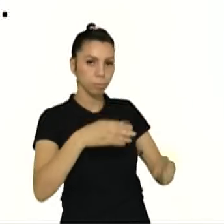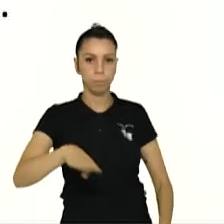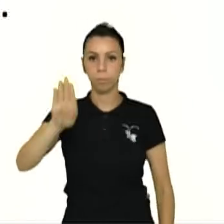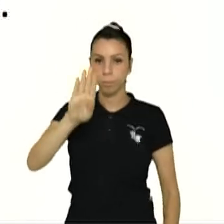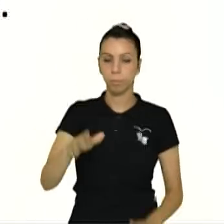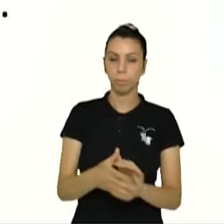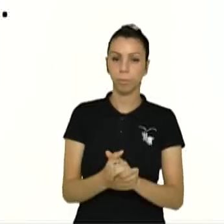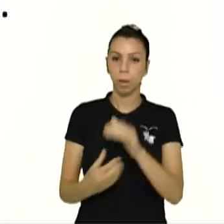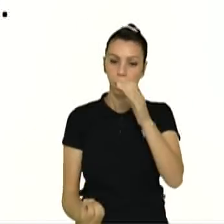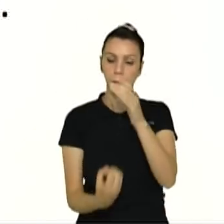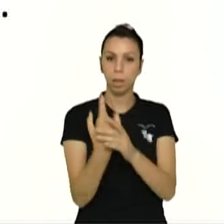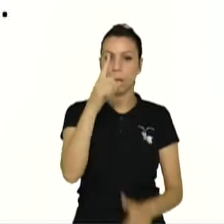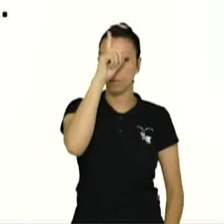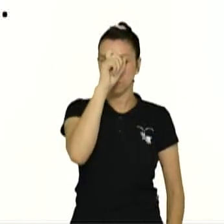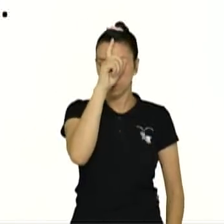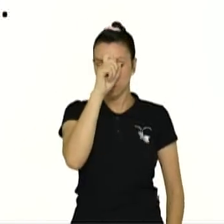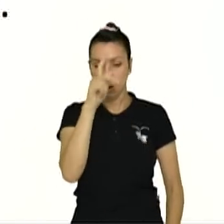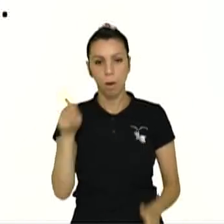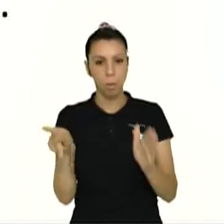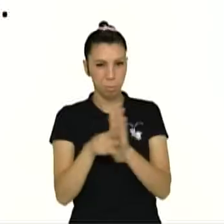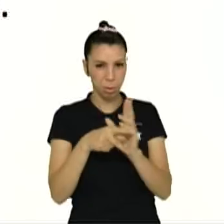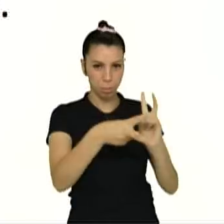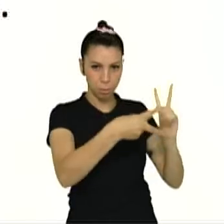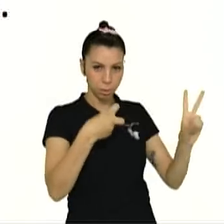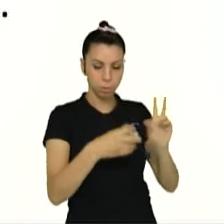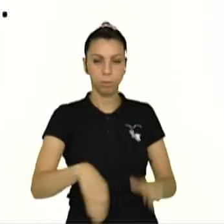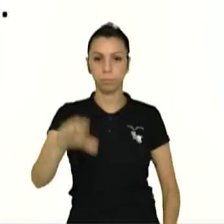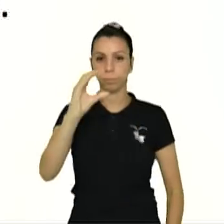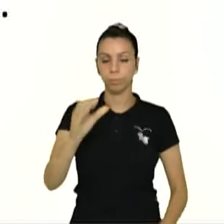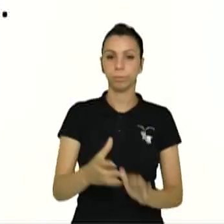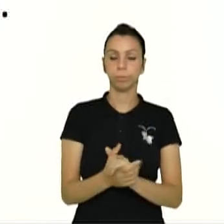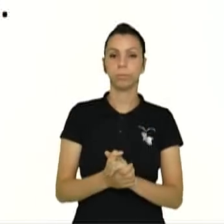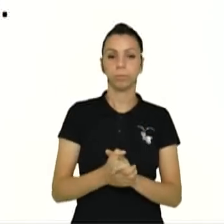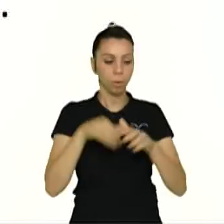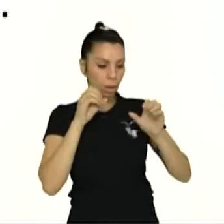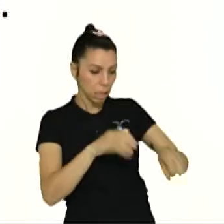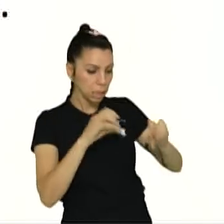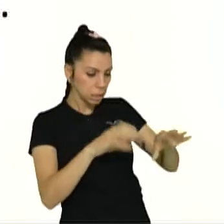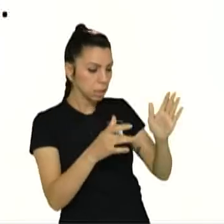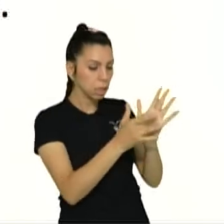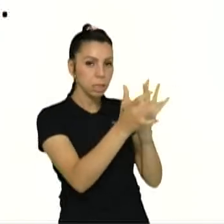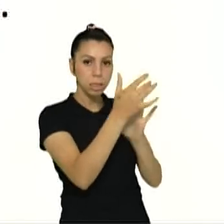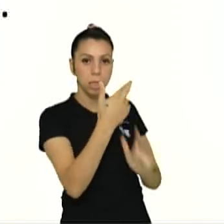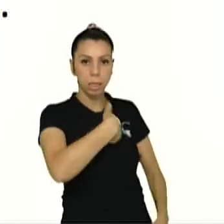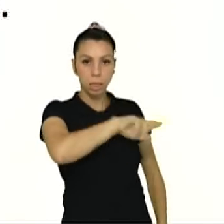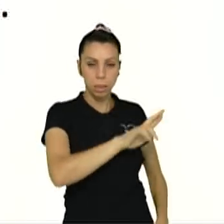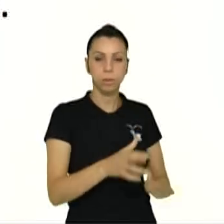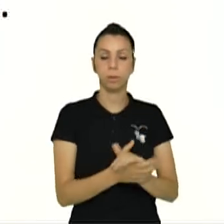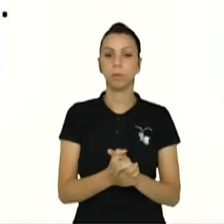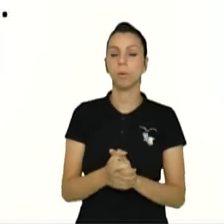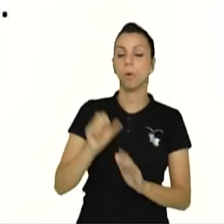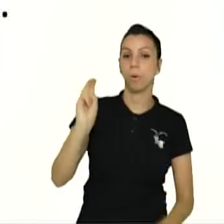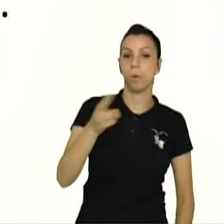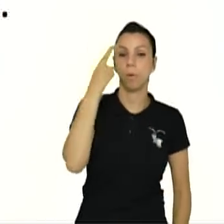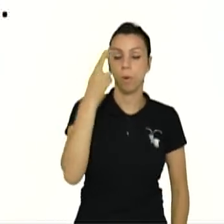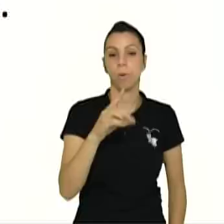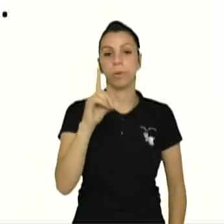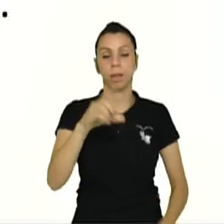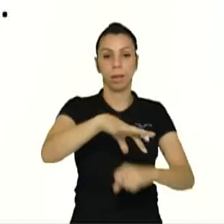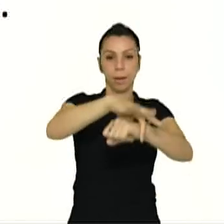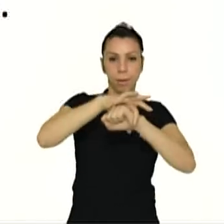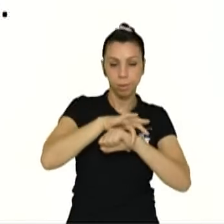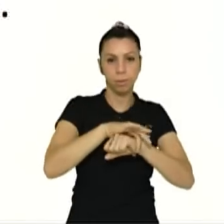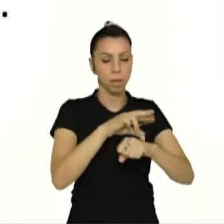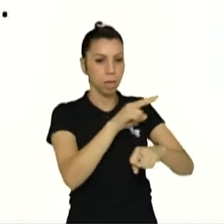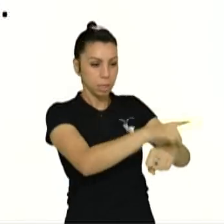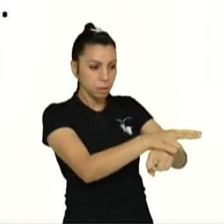fundar hospitais destinados aos indígenas; C, catequizar os povos indígenas; ou D, garantir a segurança e